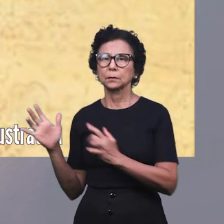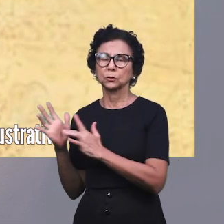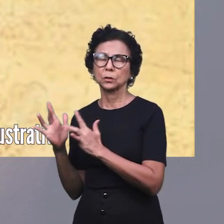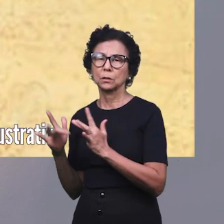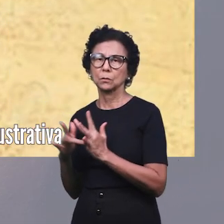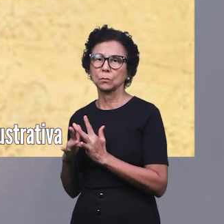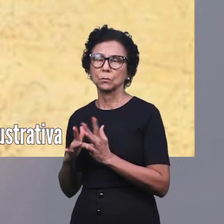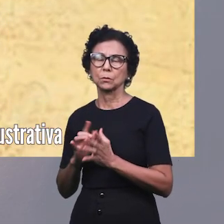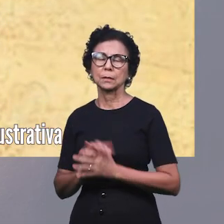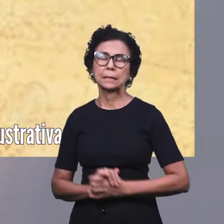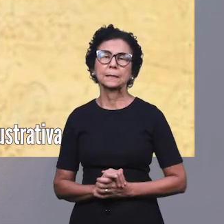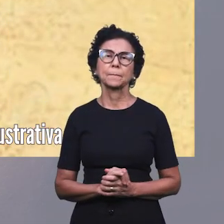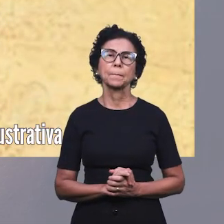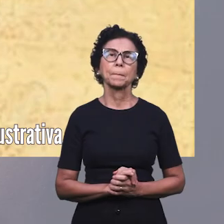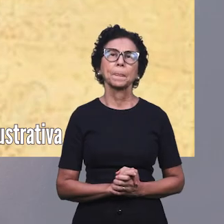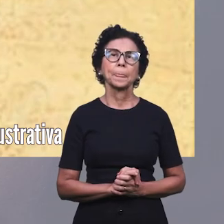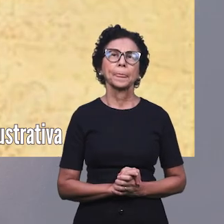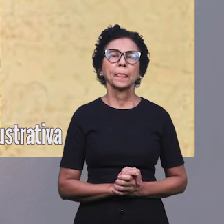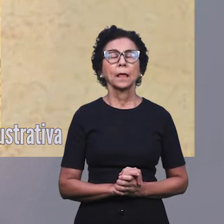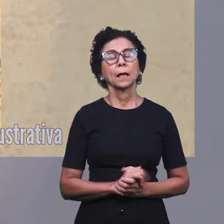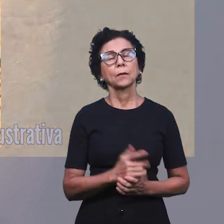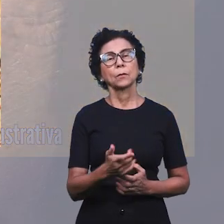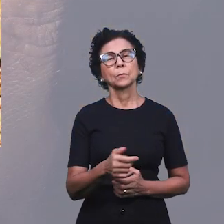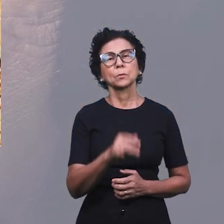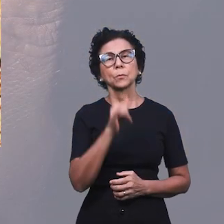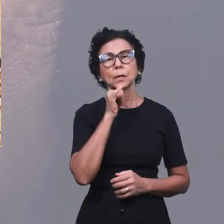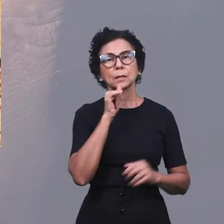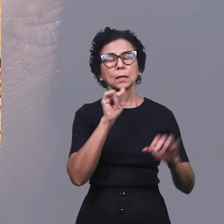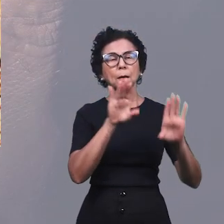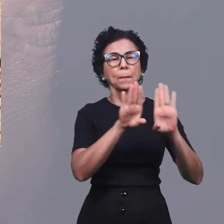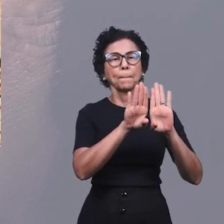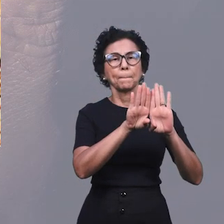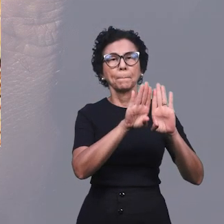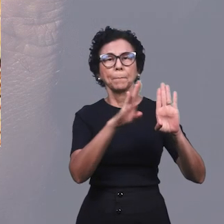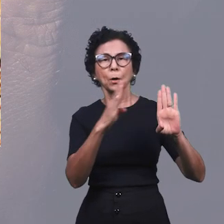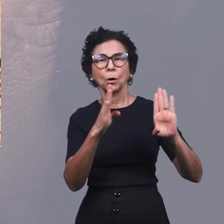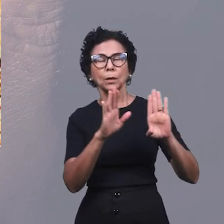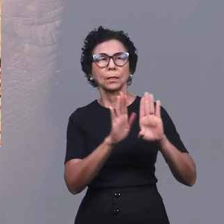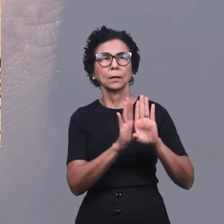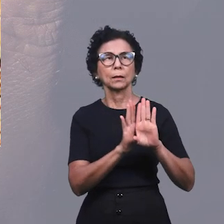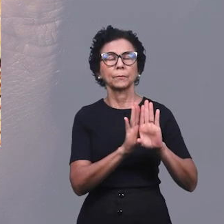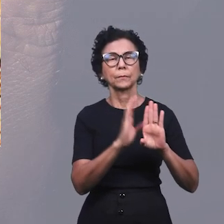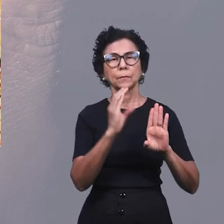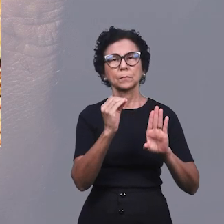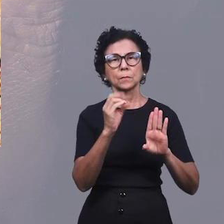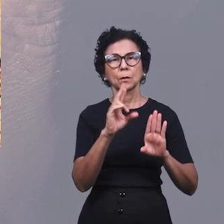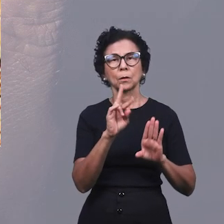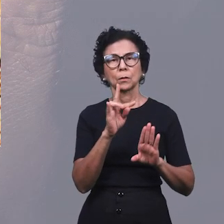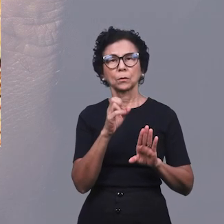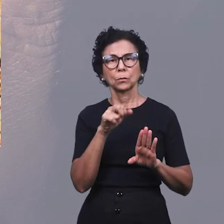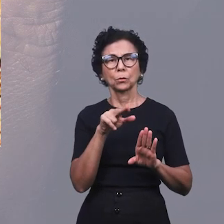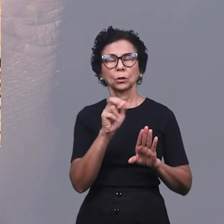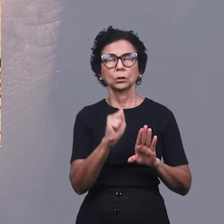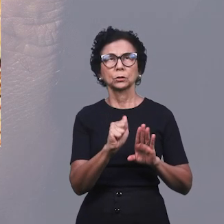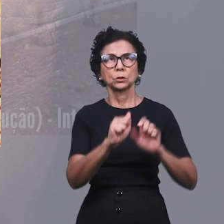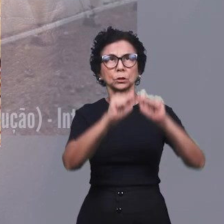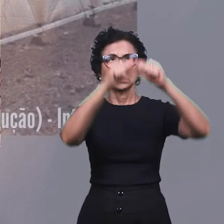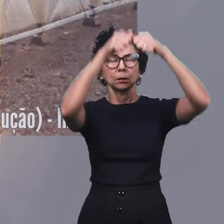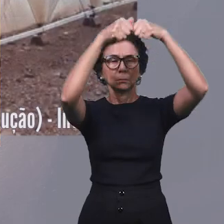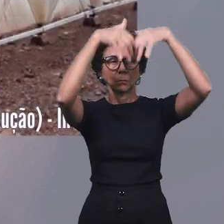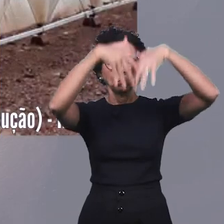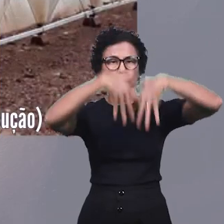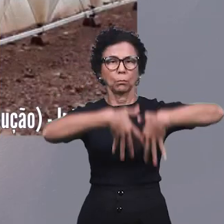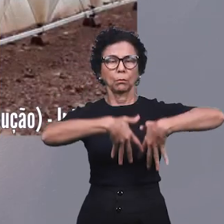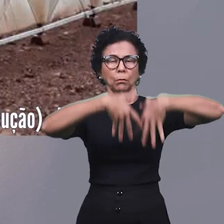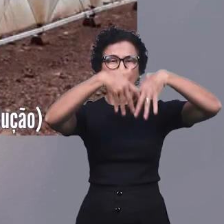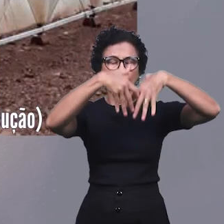grandes partes, vemos como a porta, a cortinada, a cerca que cercava